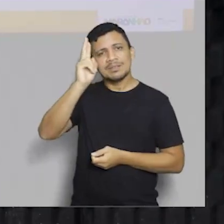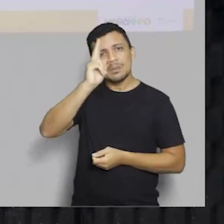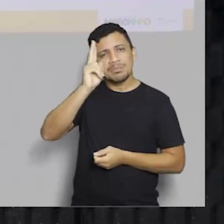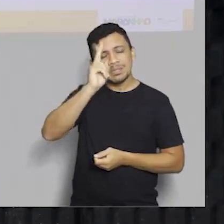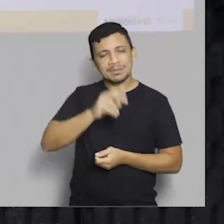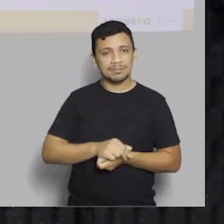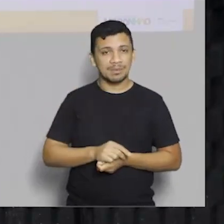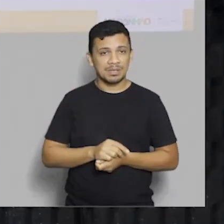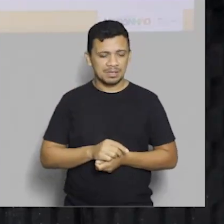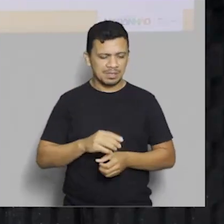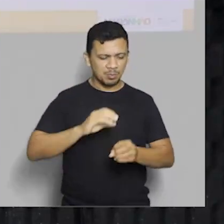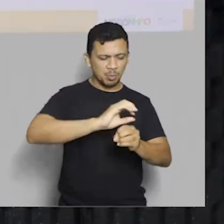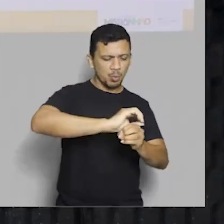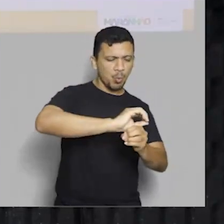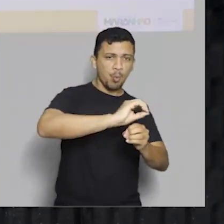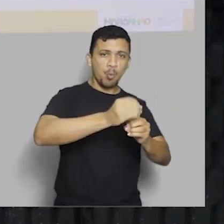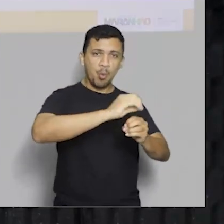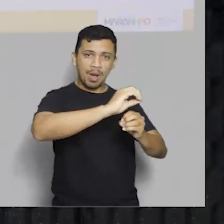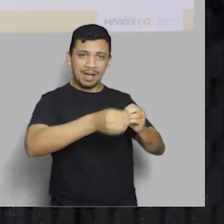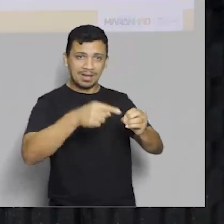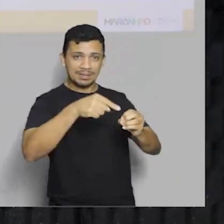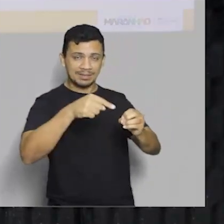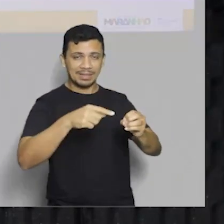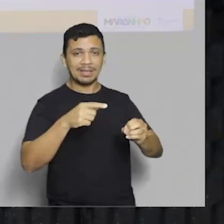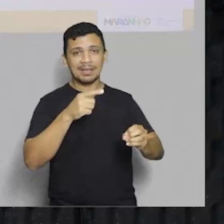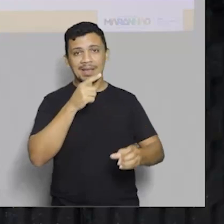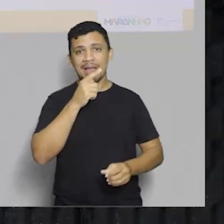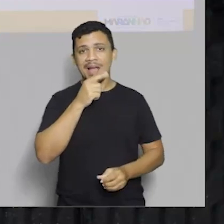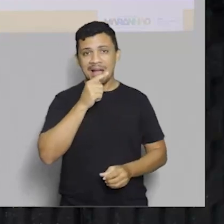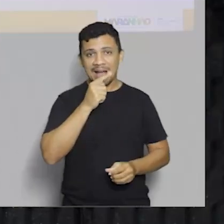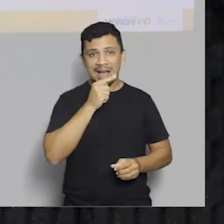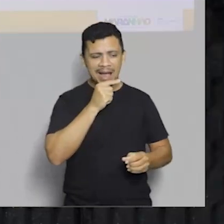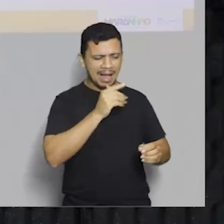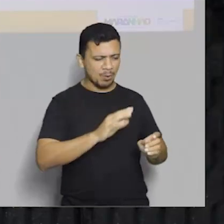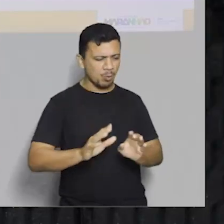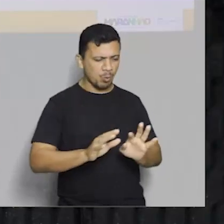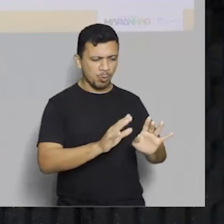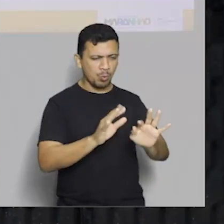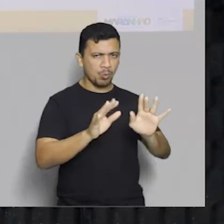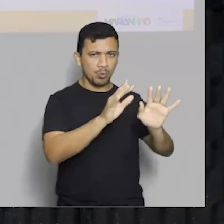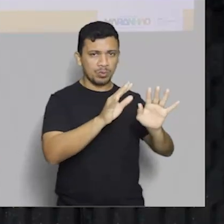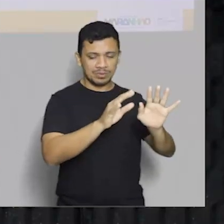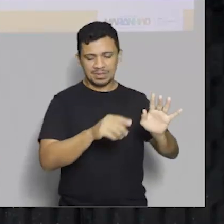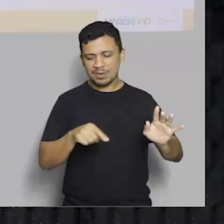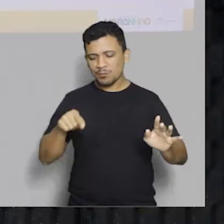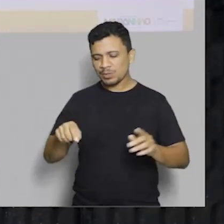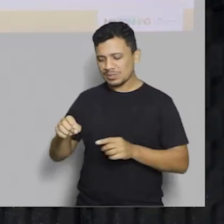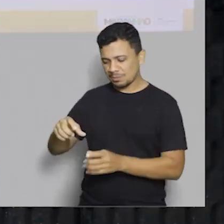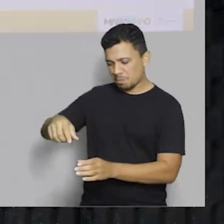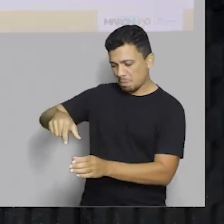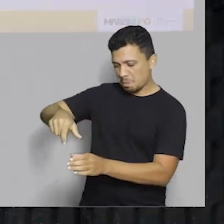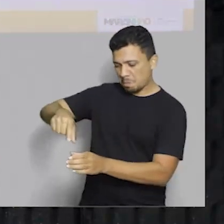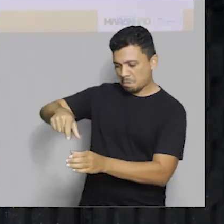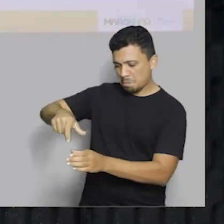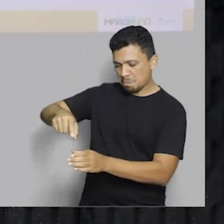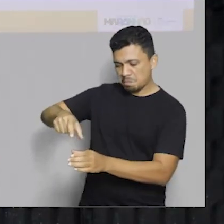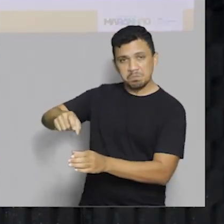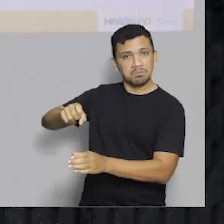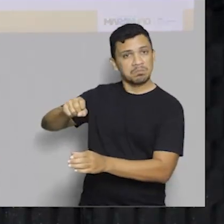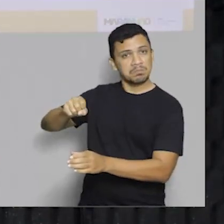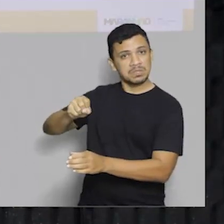ar atmosférico nós temos vapor d'água. Então você abriu o recipiente que tem lá o sal, então esse